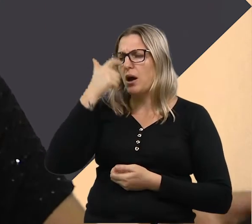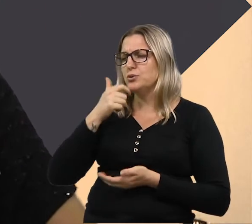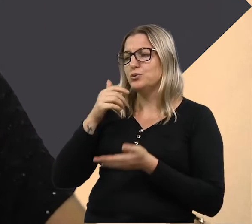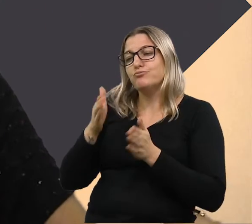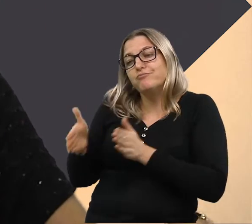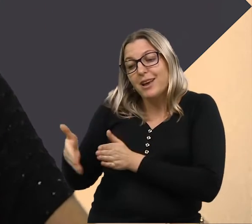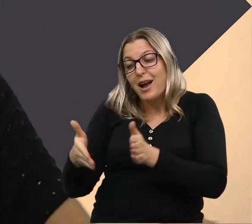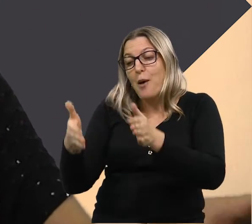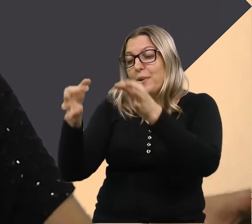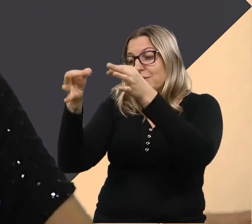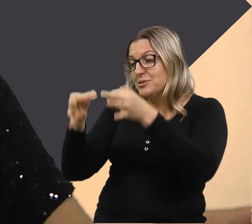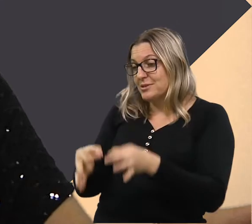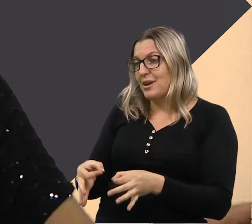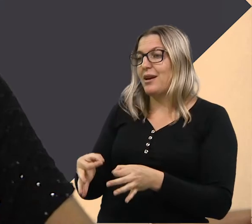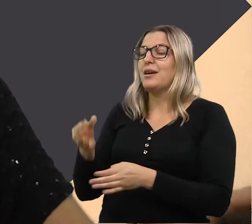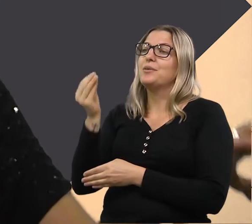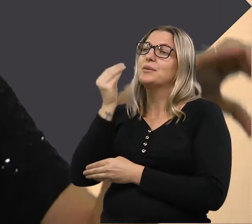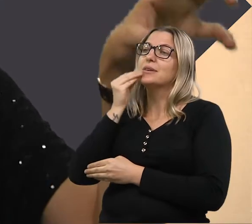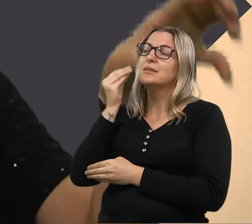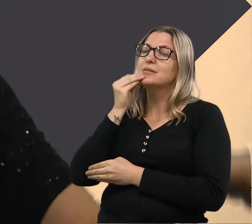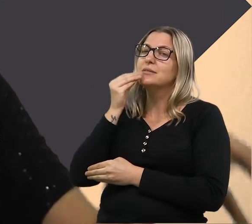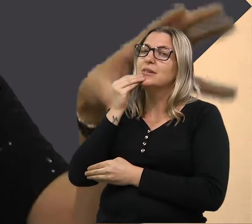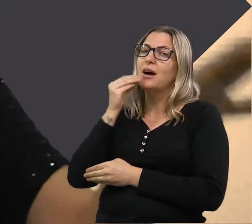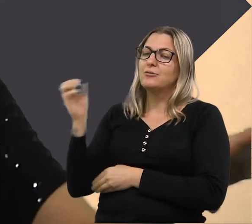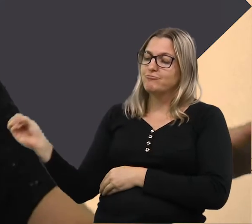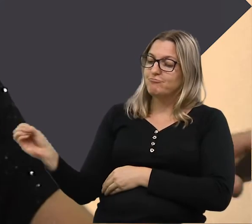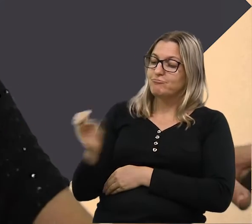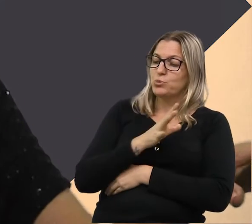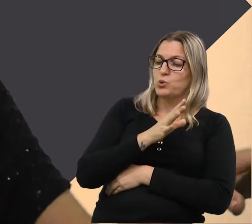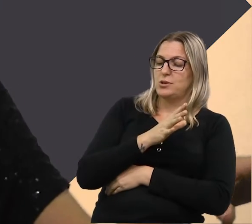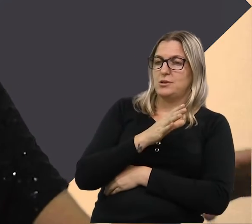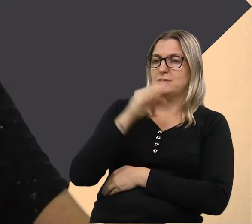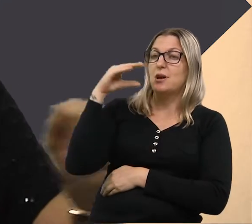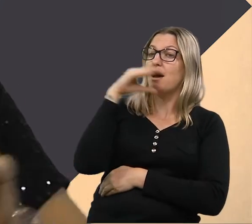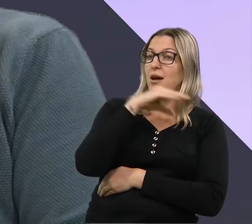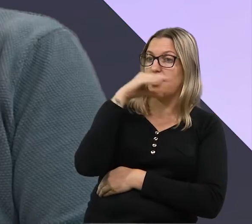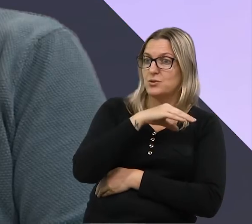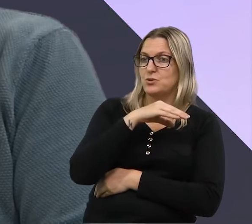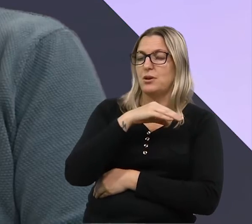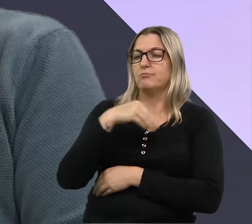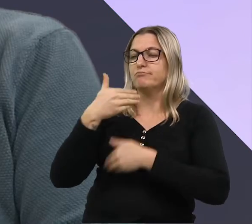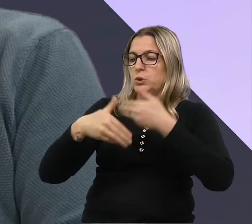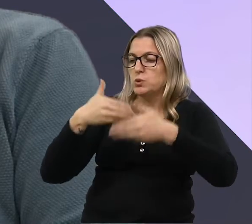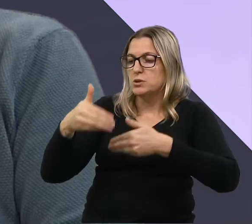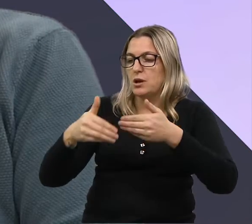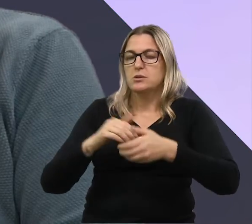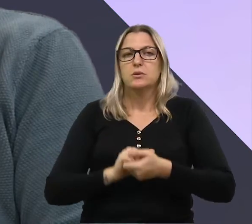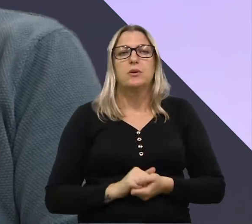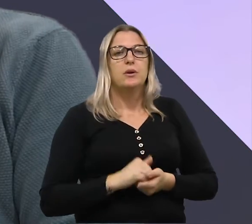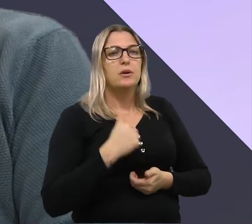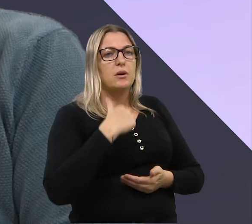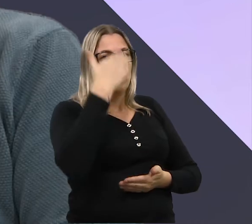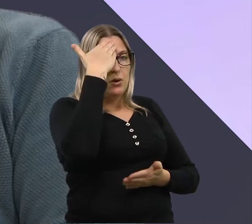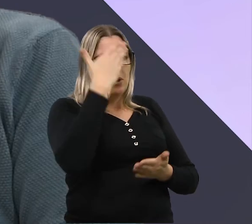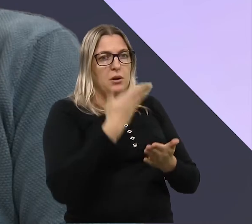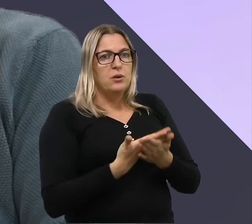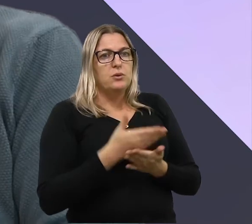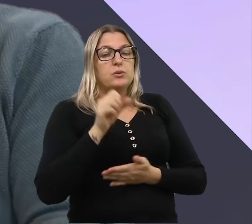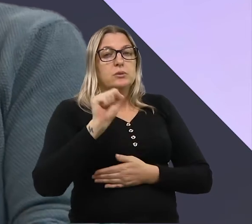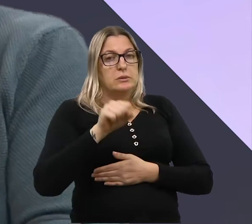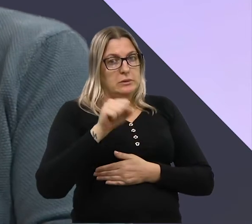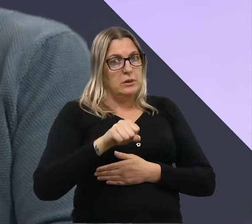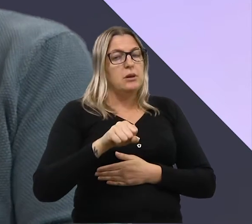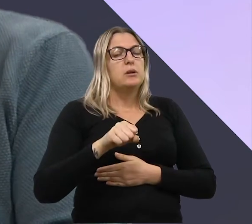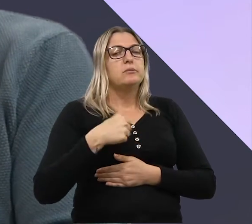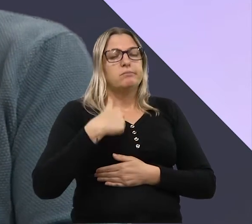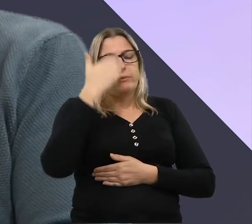certo secretário tentando modernizar e agilizar processos Eu acredito que sim eu acredito que que a gente está